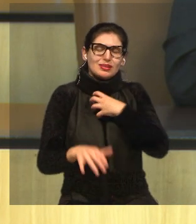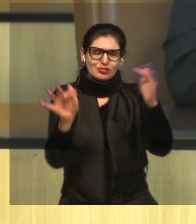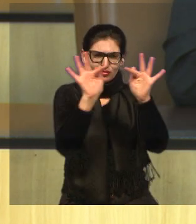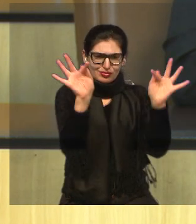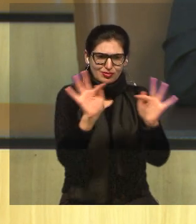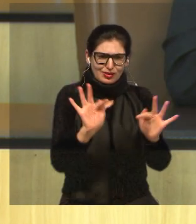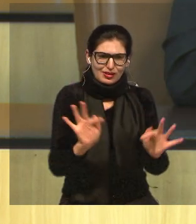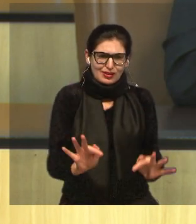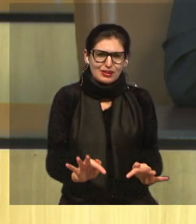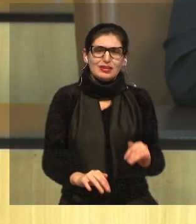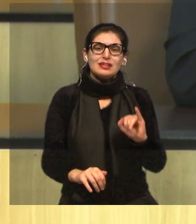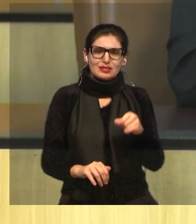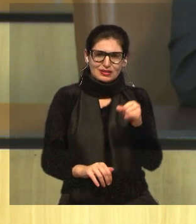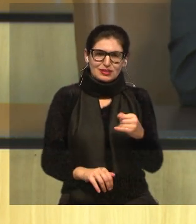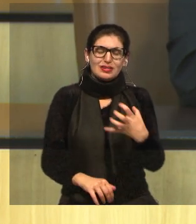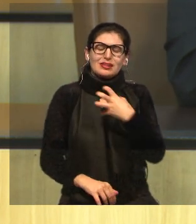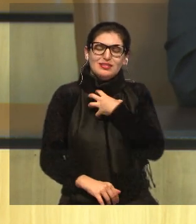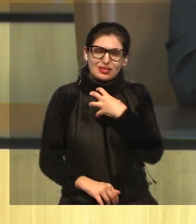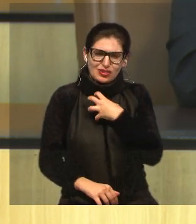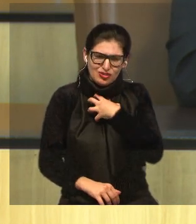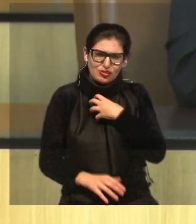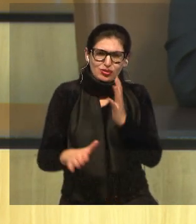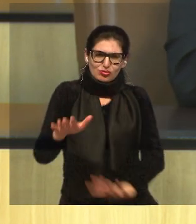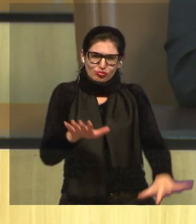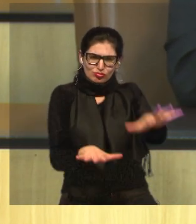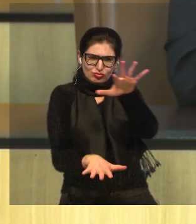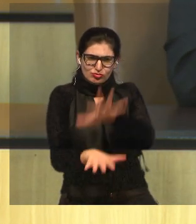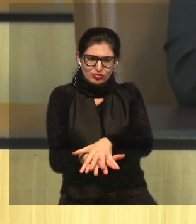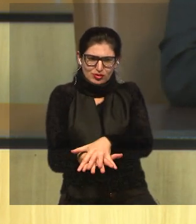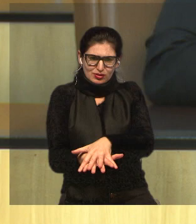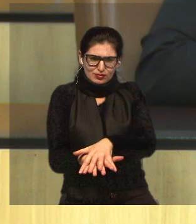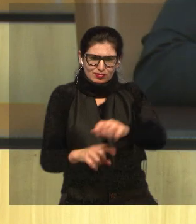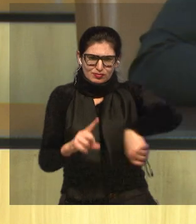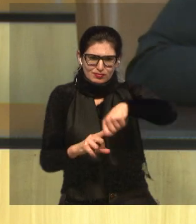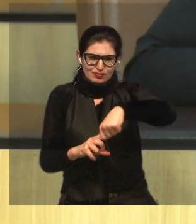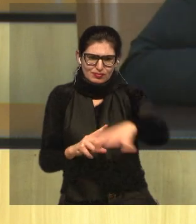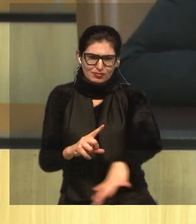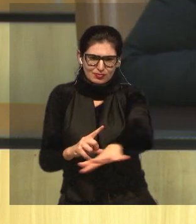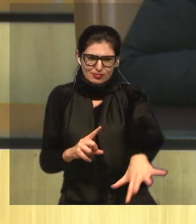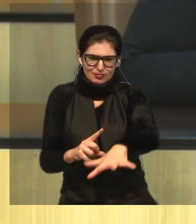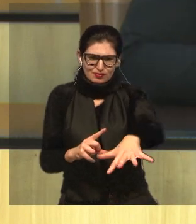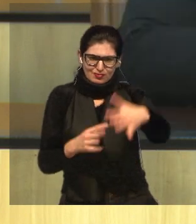Estamos finalmente sentindo parte da sociedade. Obrigada.